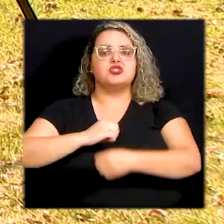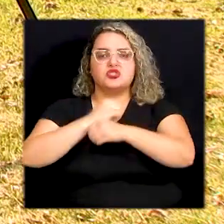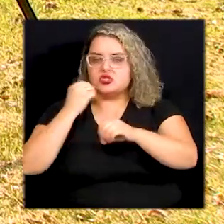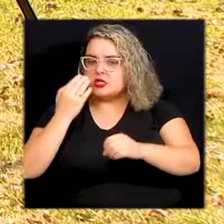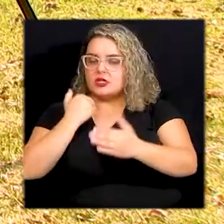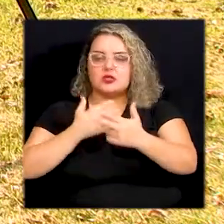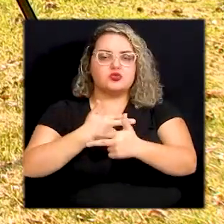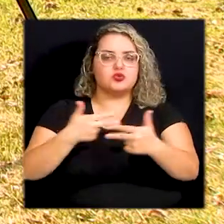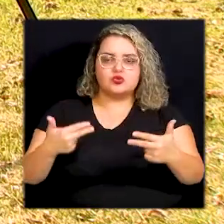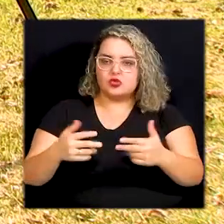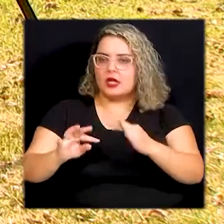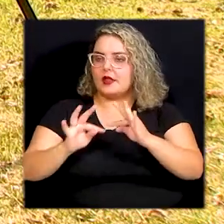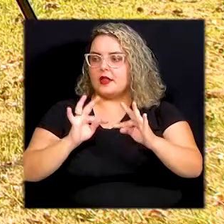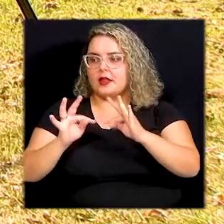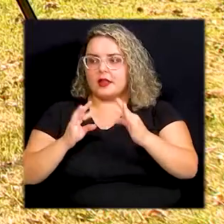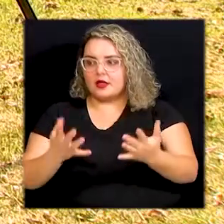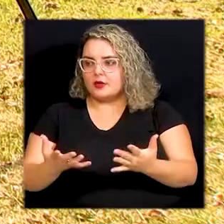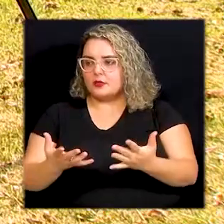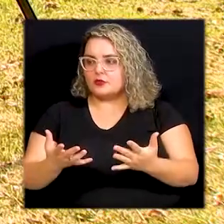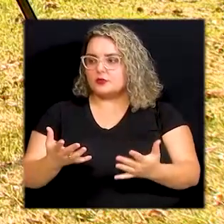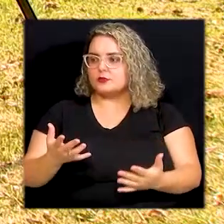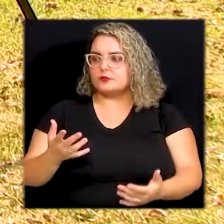tem